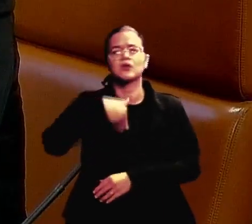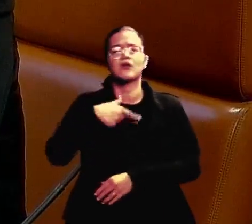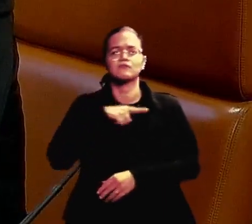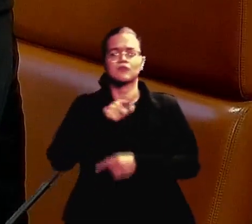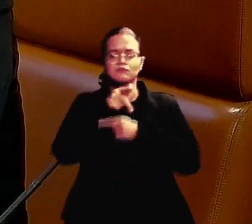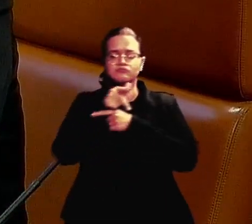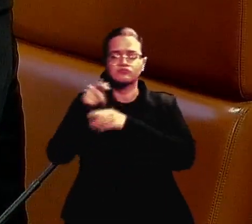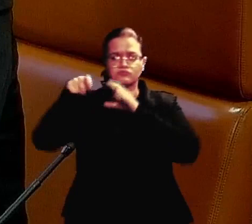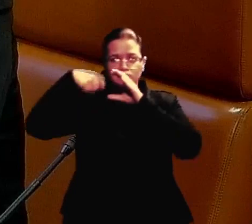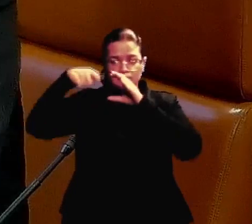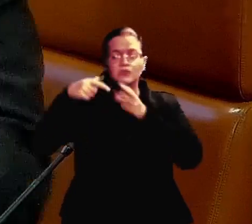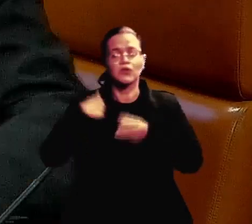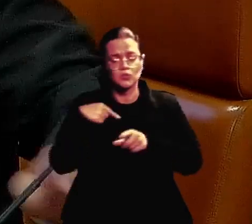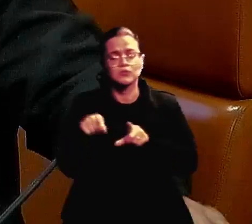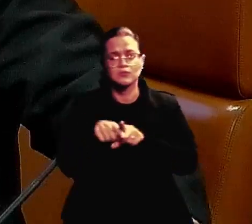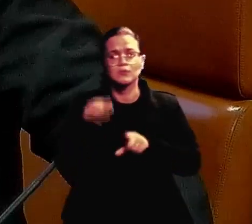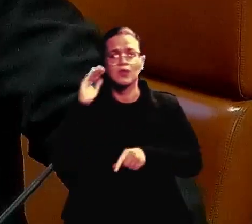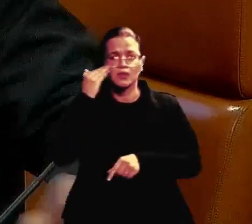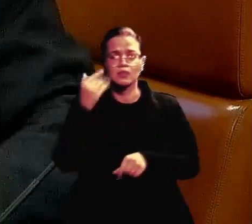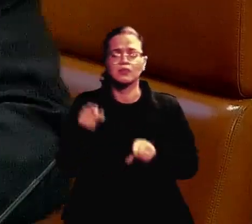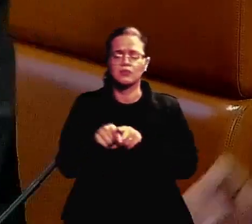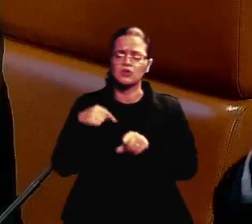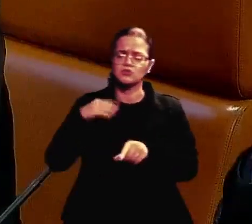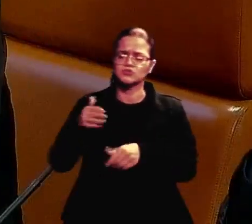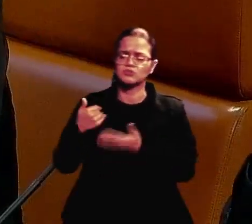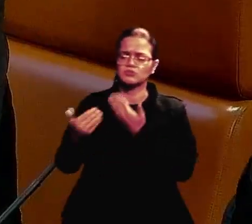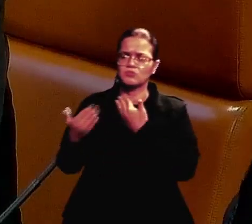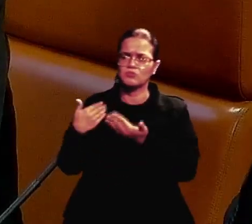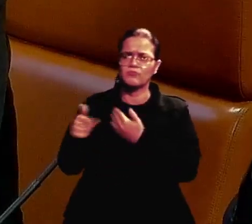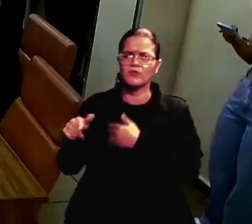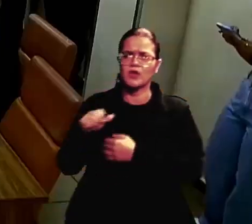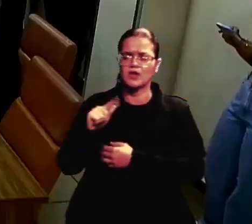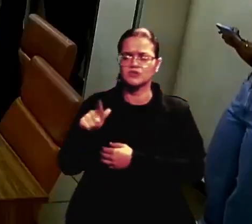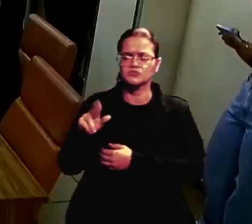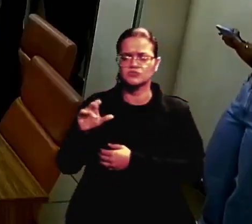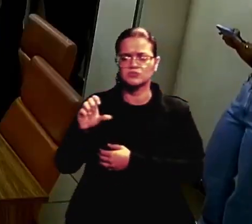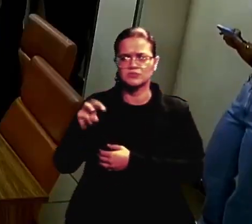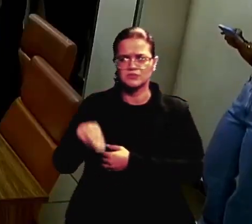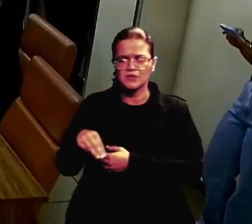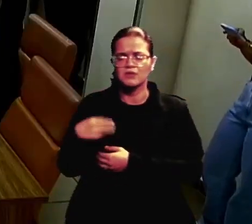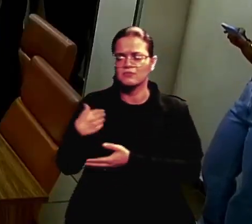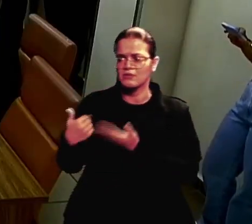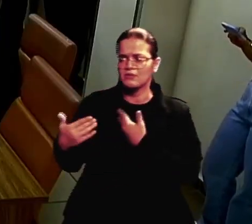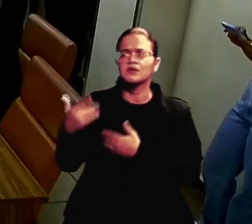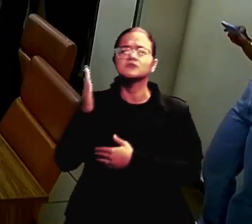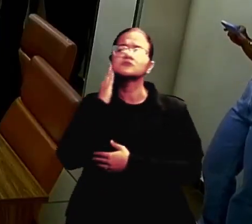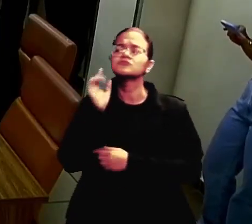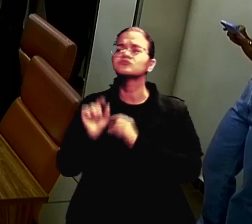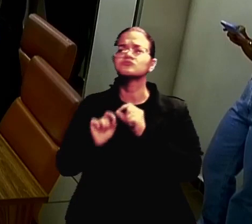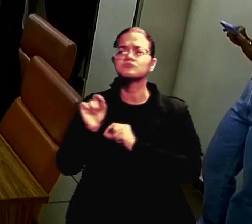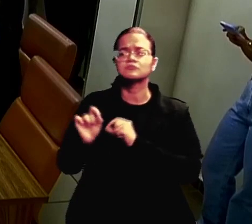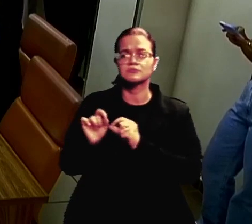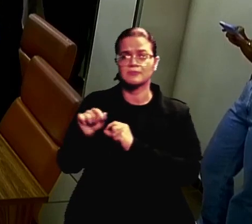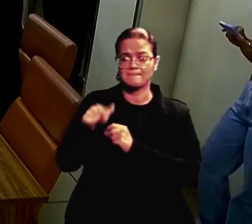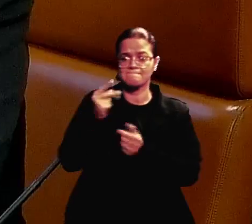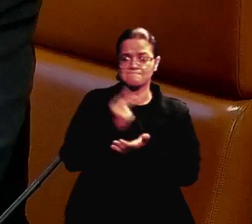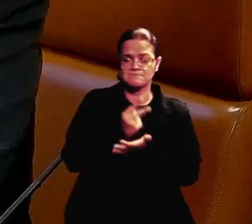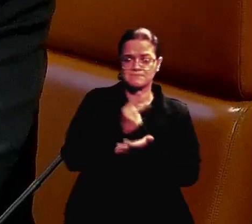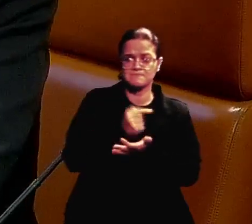né? Eu até entendo, conversava muito aqui com o vereador Azulinho, eu acho assim que,